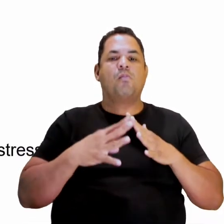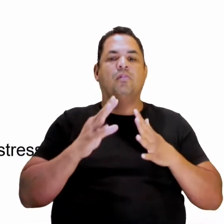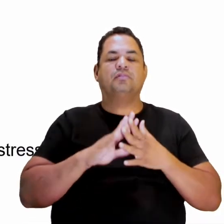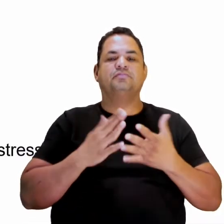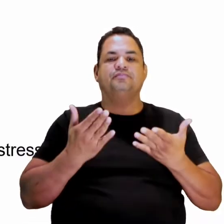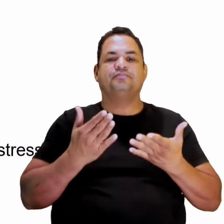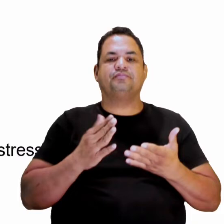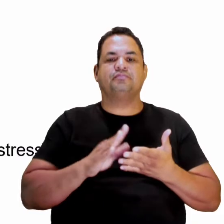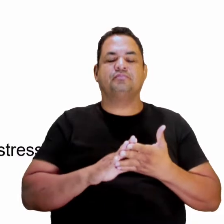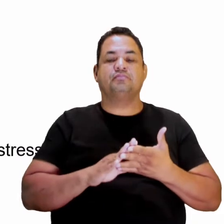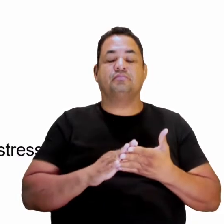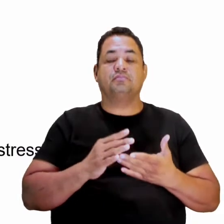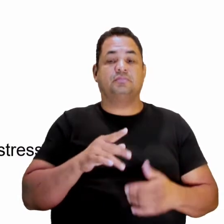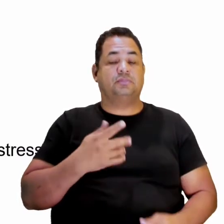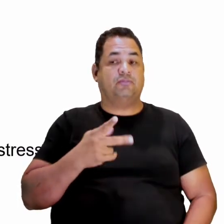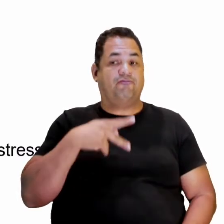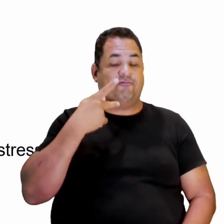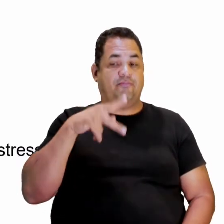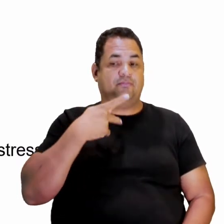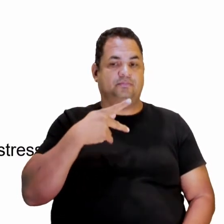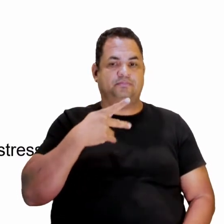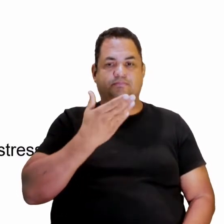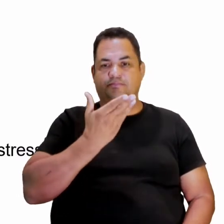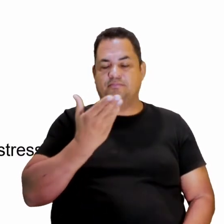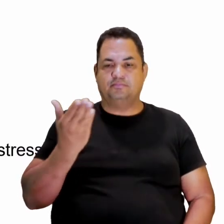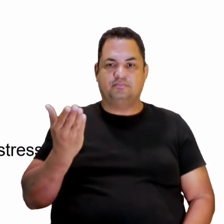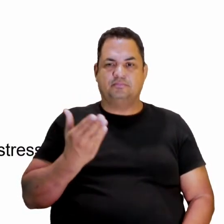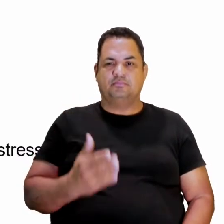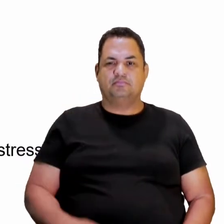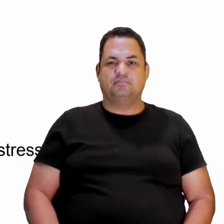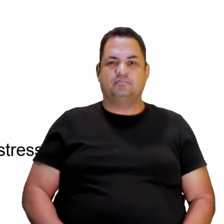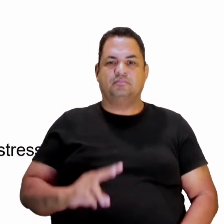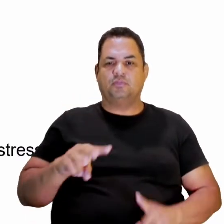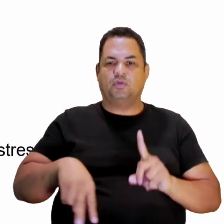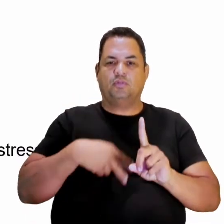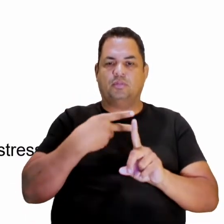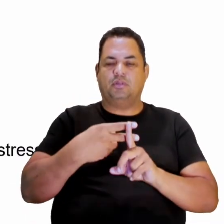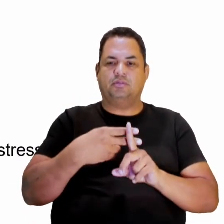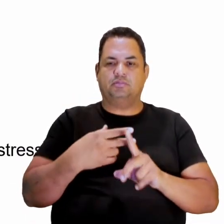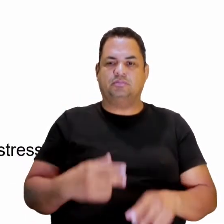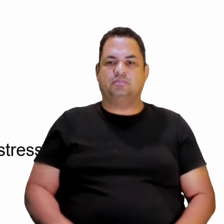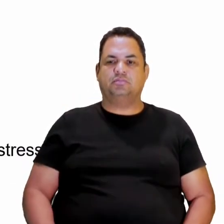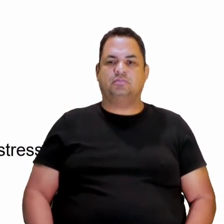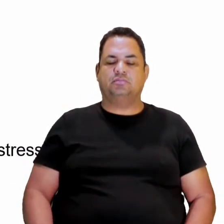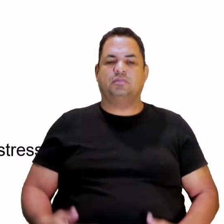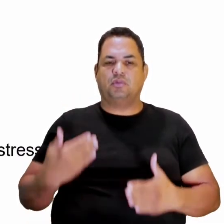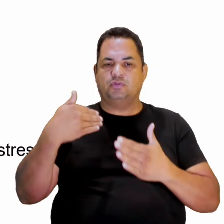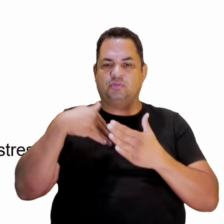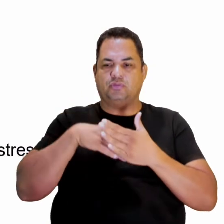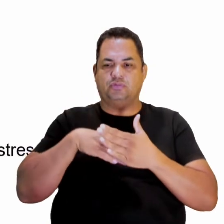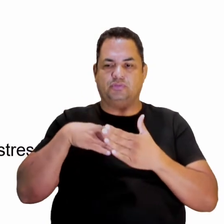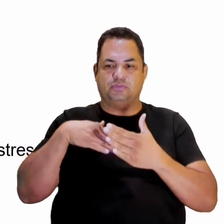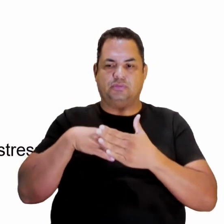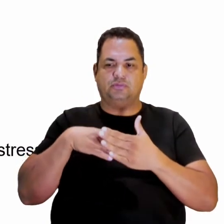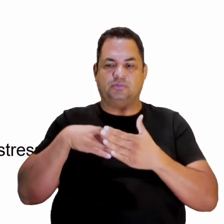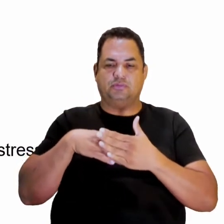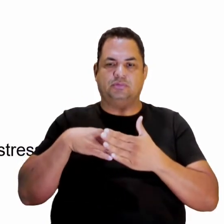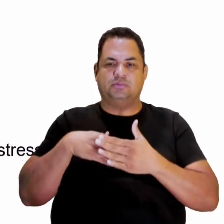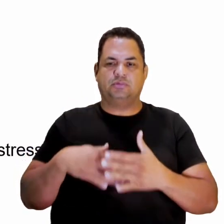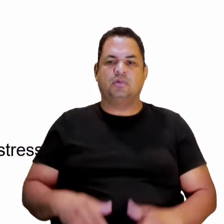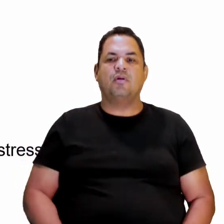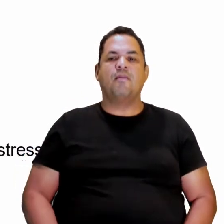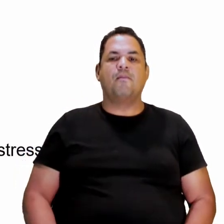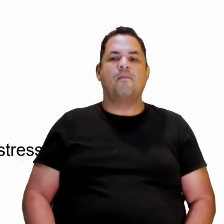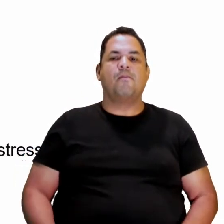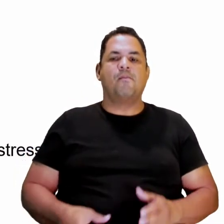Aí vocês vão me dizer se ela é doubled, dobrada, ou ela é omitted, fica